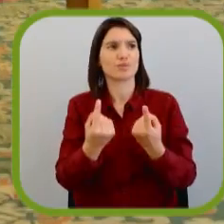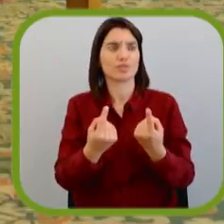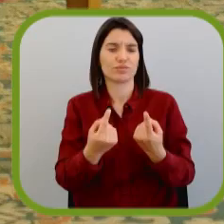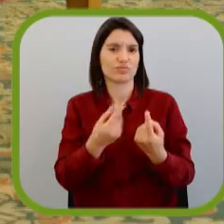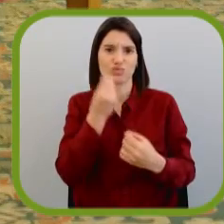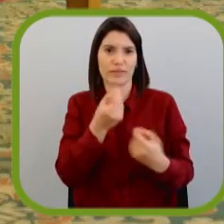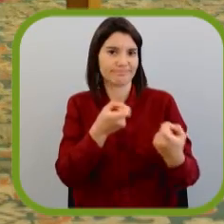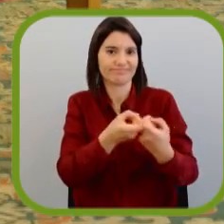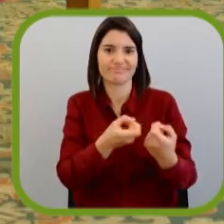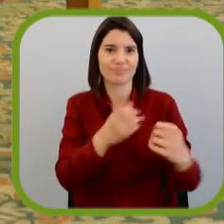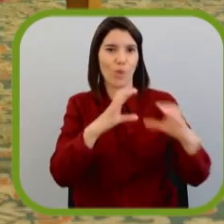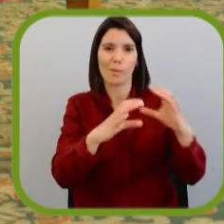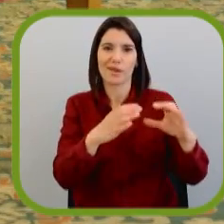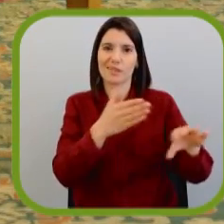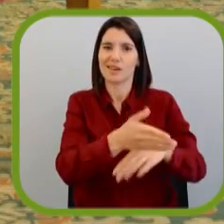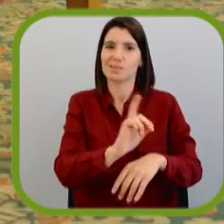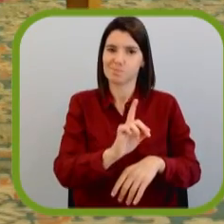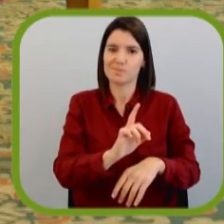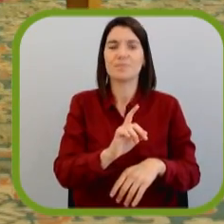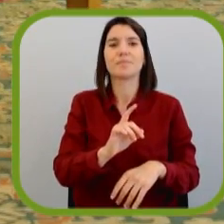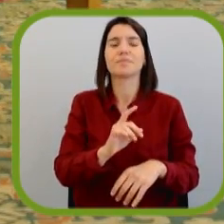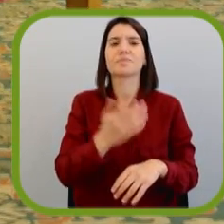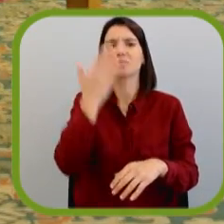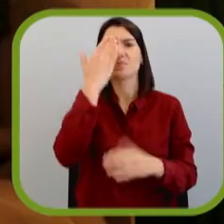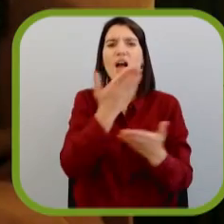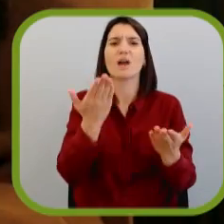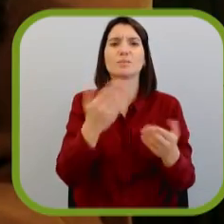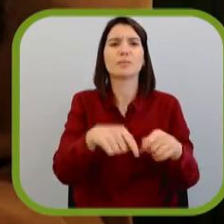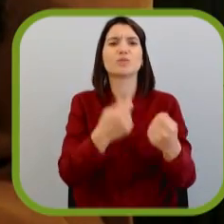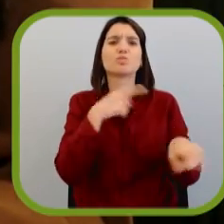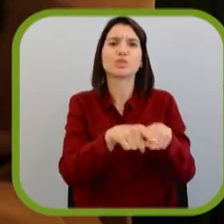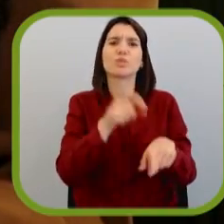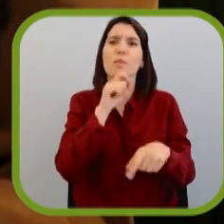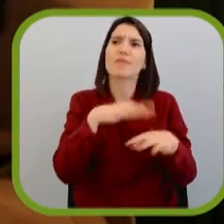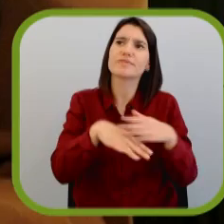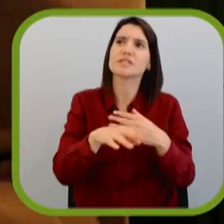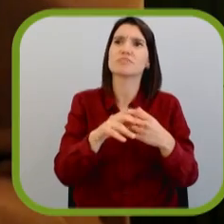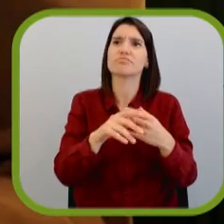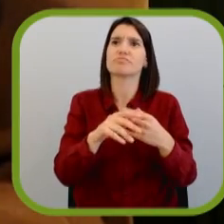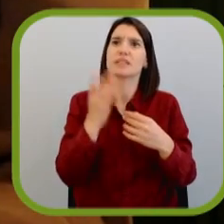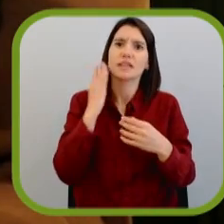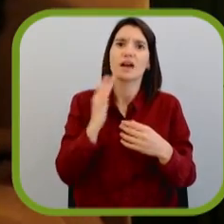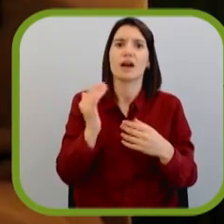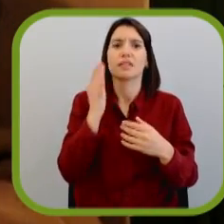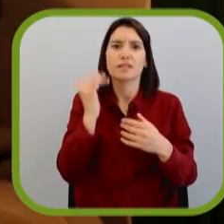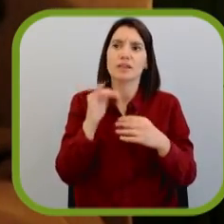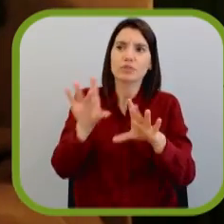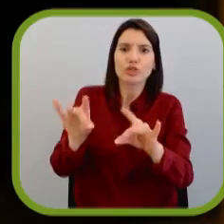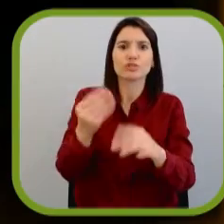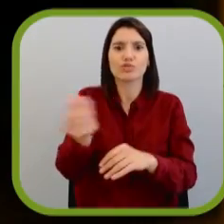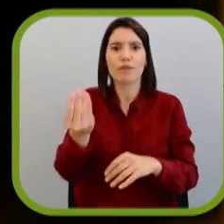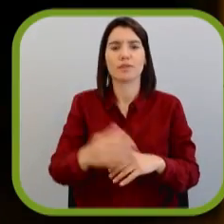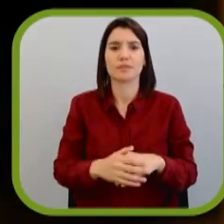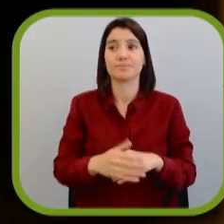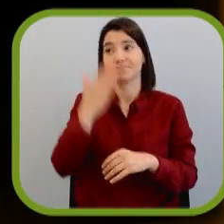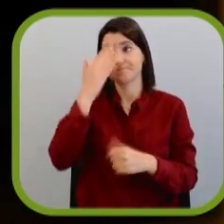das vezes não chegam aos jovens e não comunicam dessa forma. O que é que achas que os partidos políticos ainda podem fazer nesse sentido para chegar aos